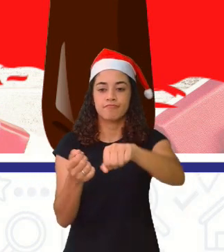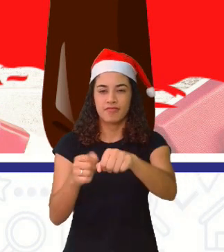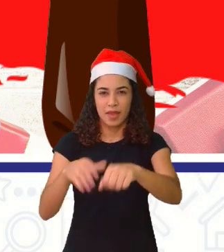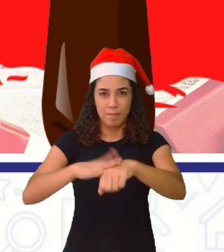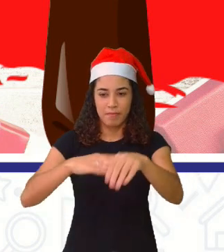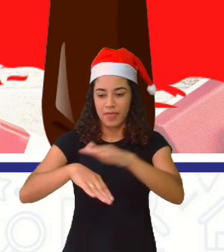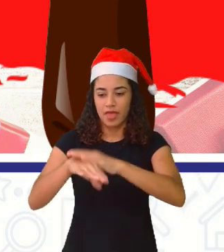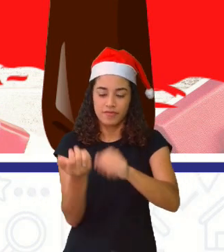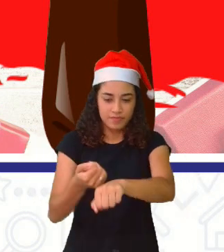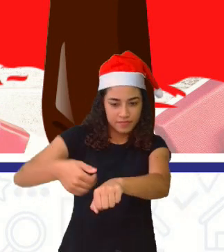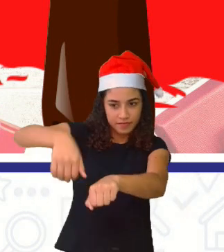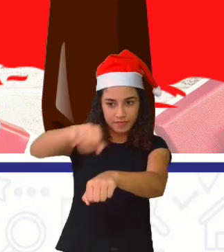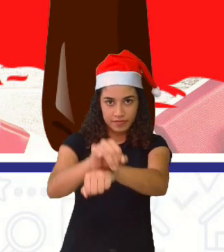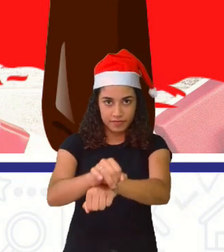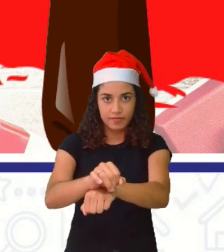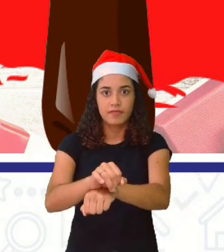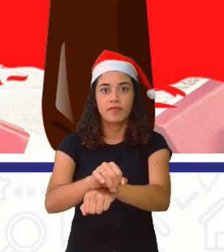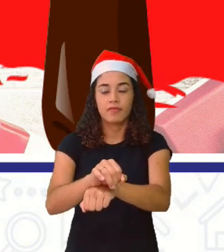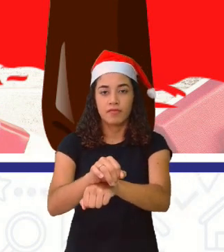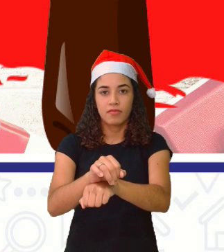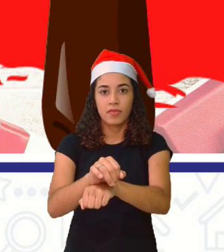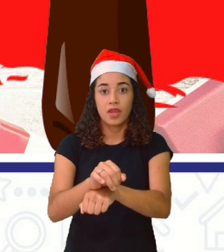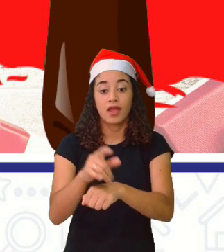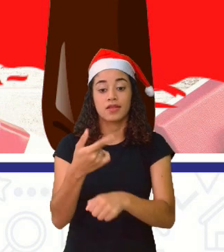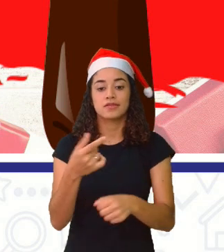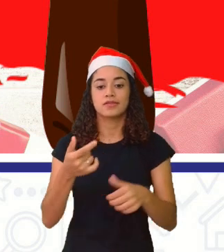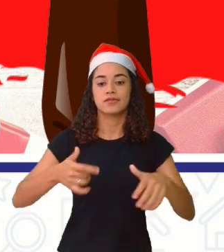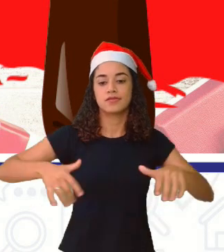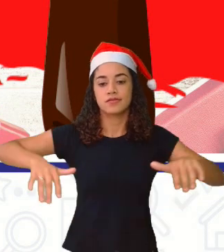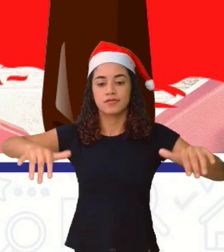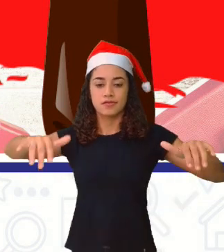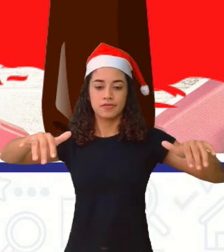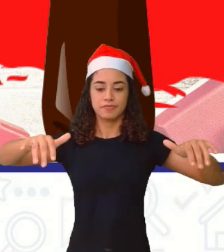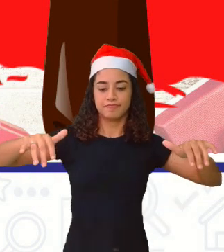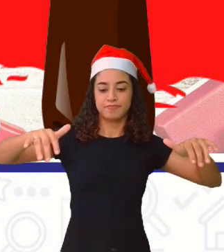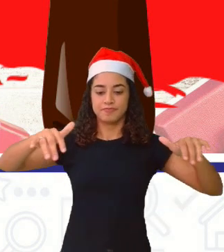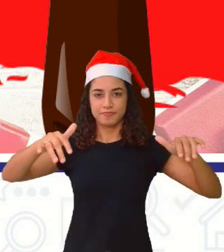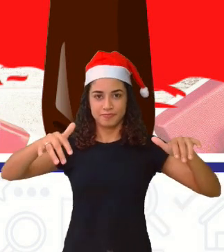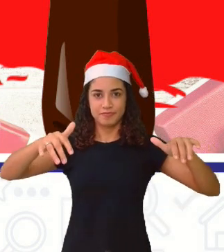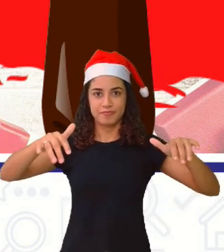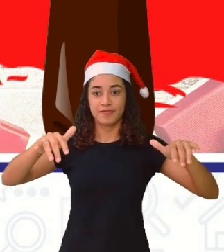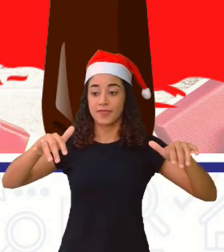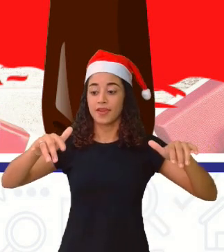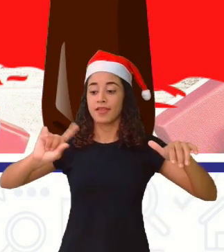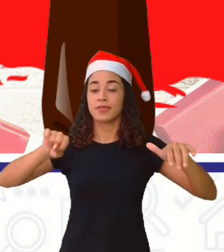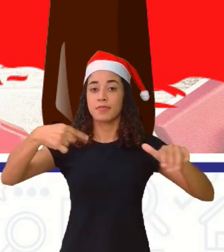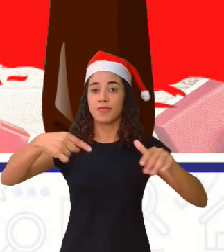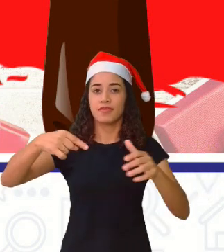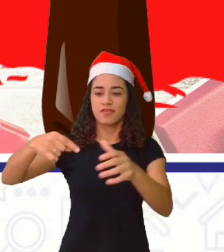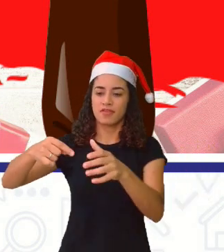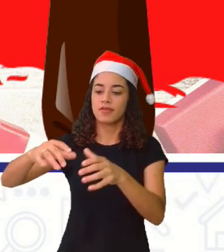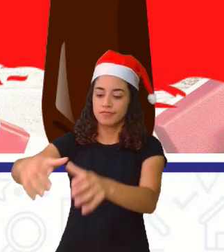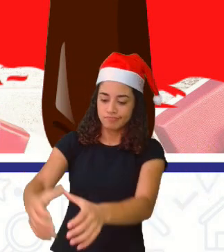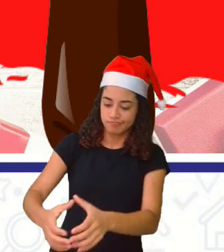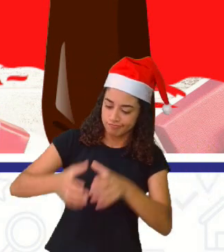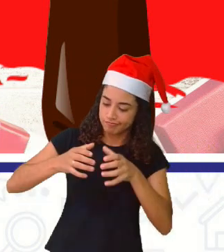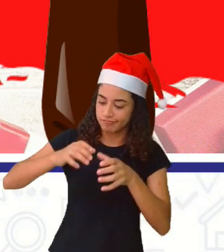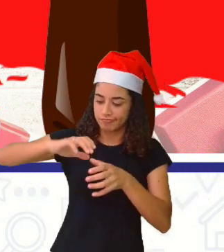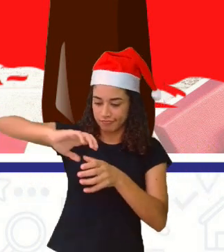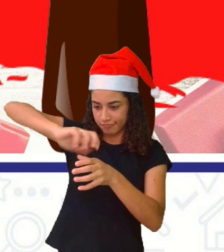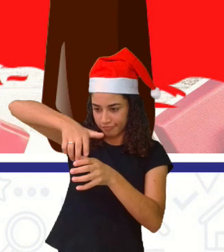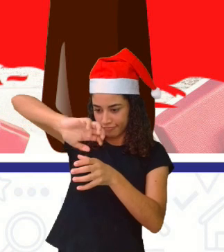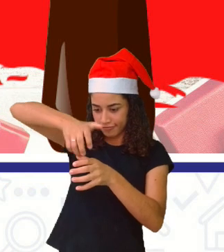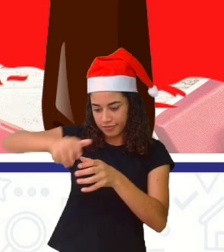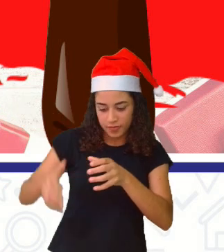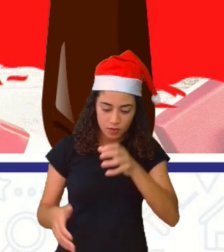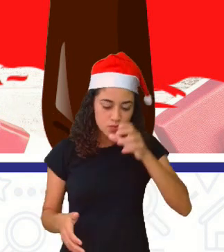em poltronas, né? Senta na sua poltrona, bota os pés num banquinho para cima, abre aquela garrafa de Coca-Cola